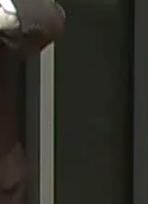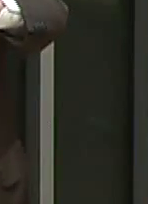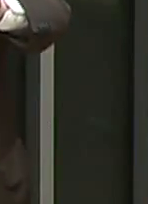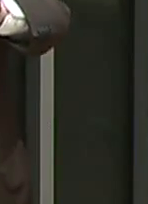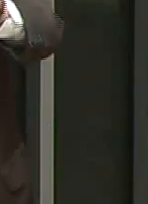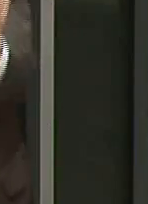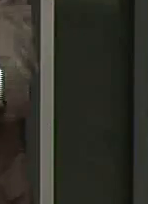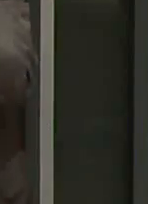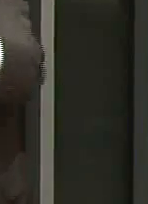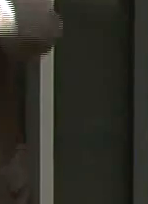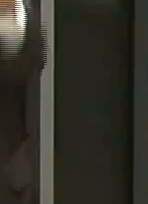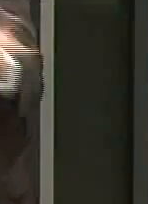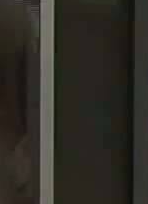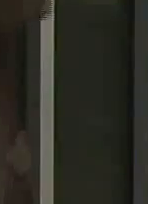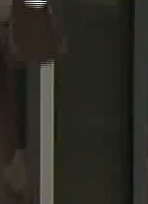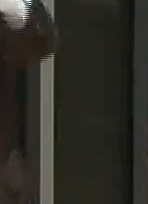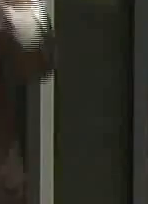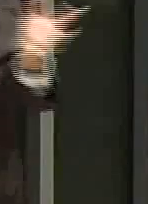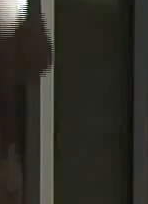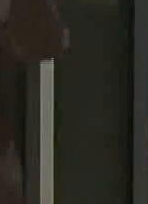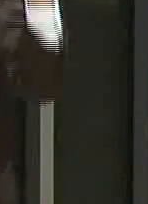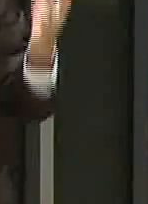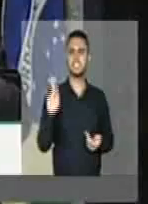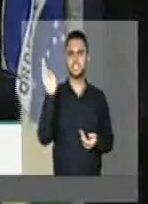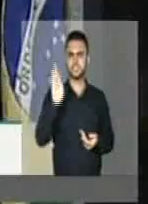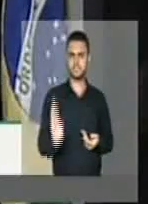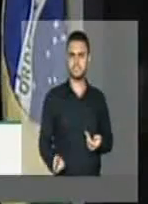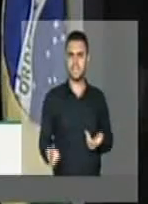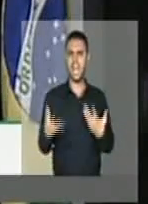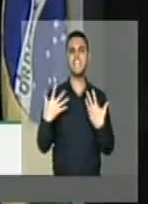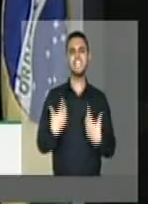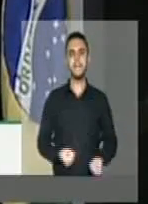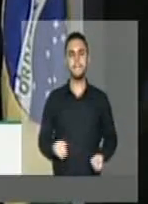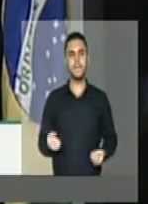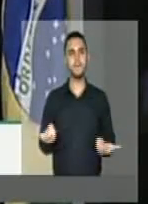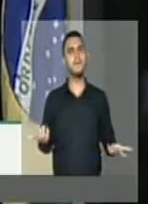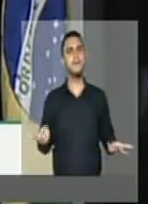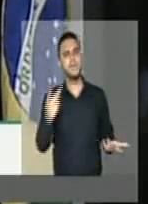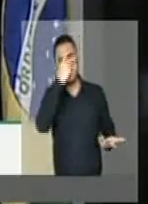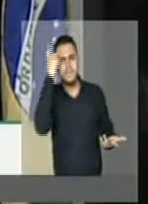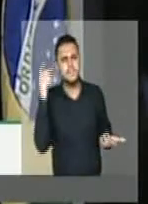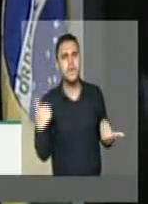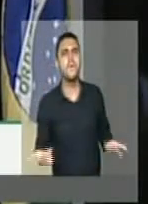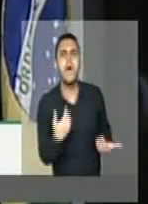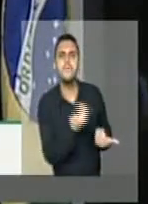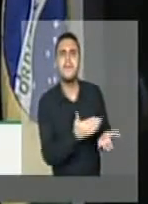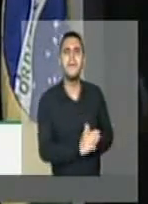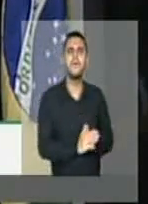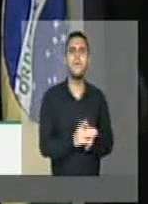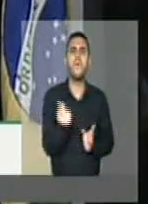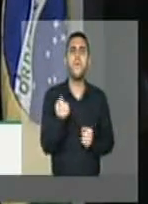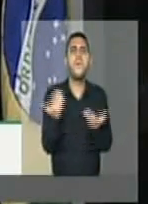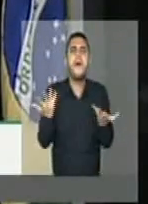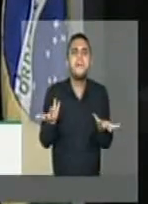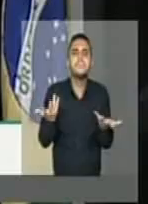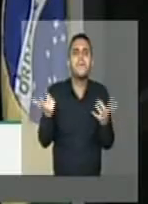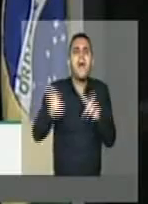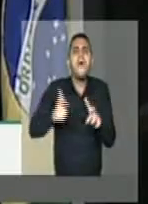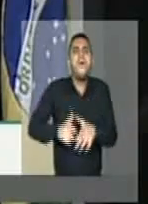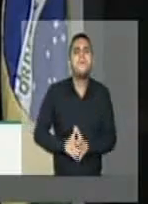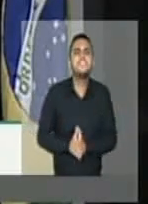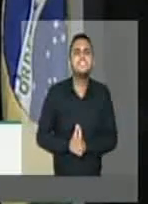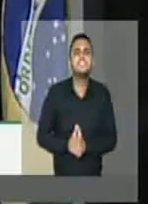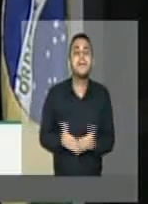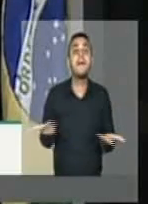que o presidente tenha recebido propina da JBS Mas recebeu de quem recebeu quando recebeu aonde